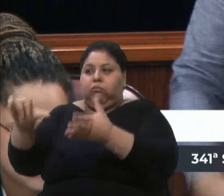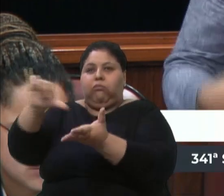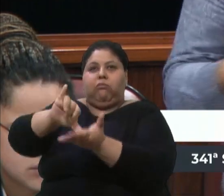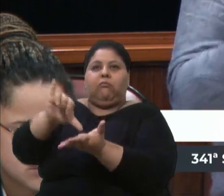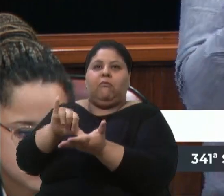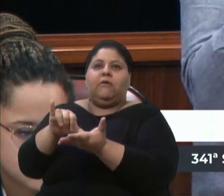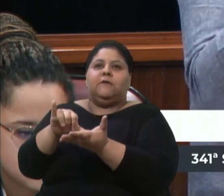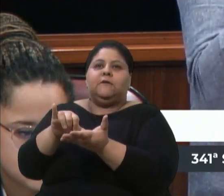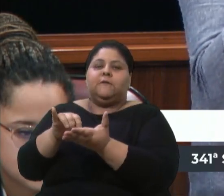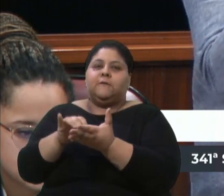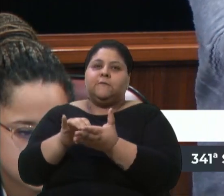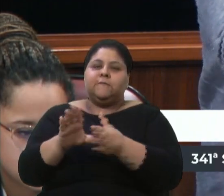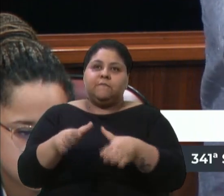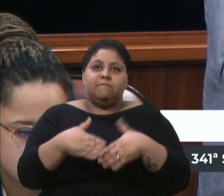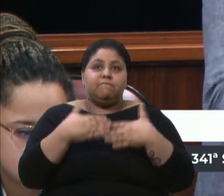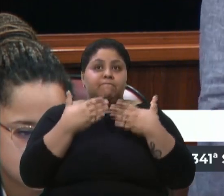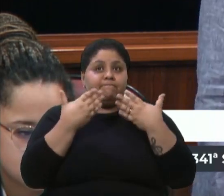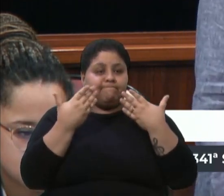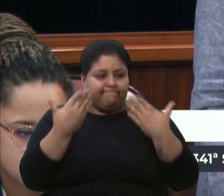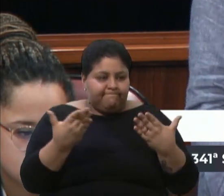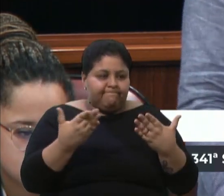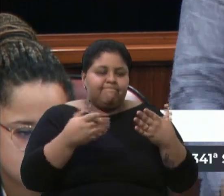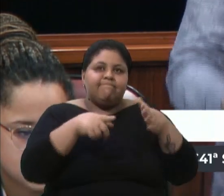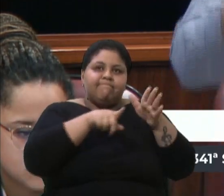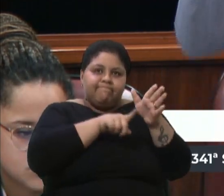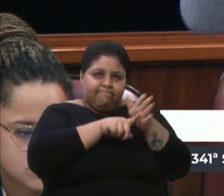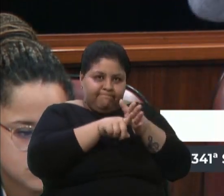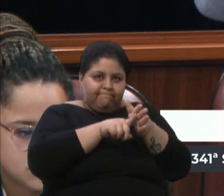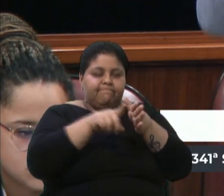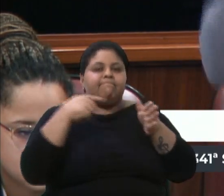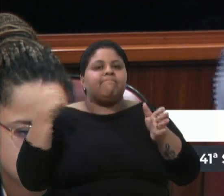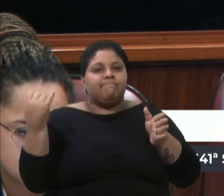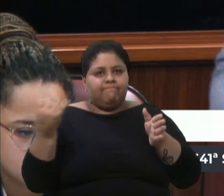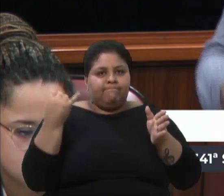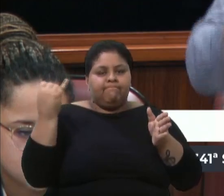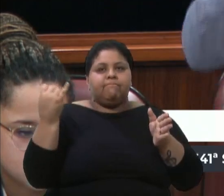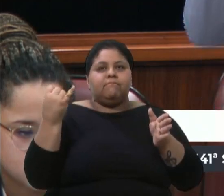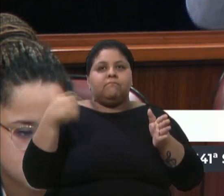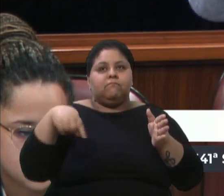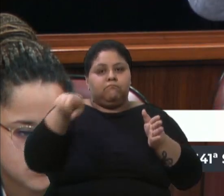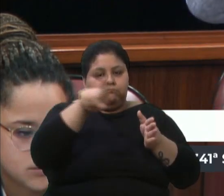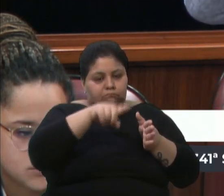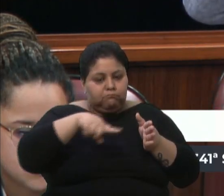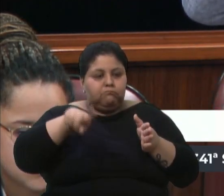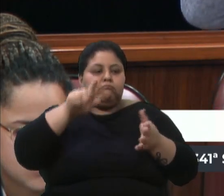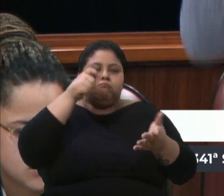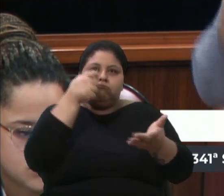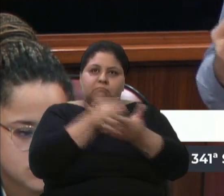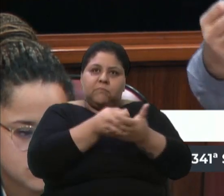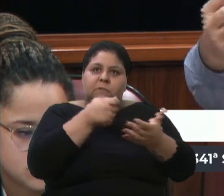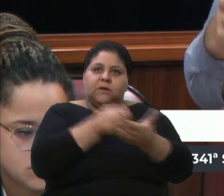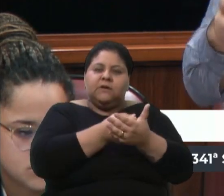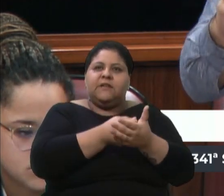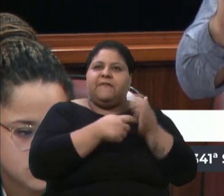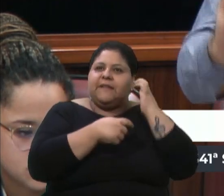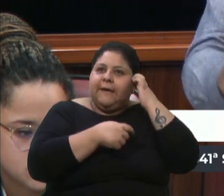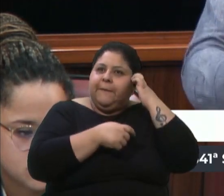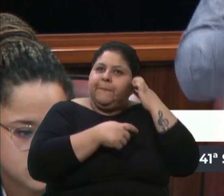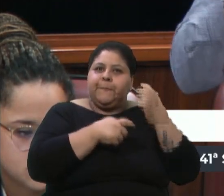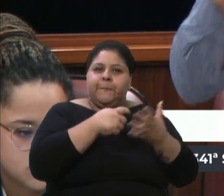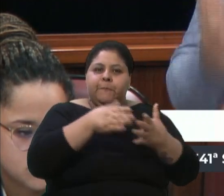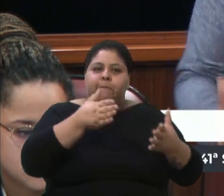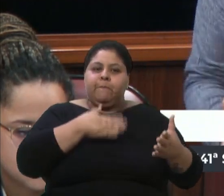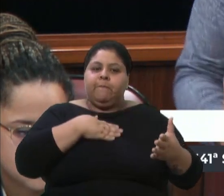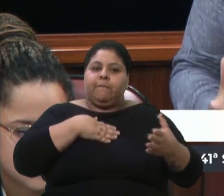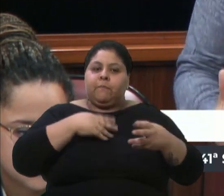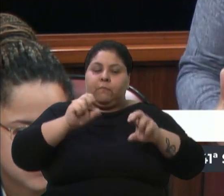isso, essas perguntas são de fundamental importância, nós vamos cobrar. Eu defendo a modalidade EJA, é lógico que ela